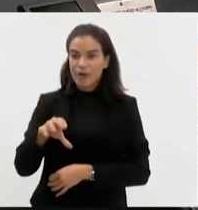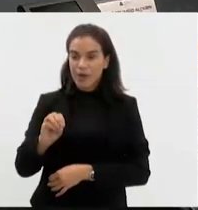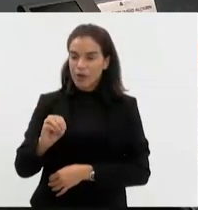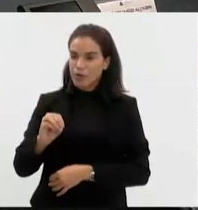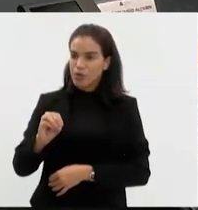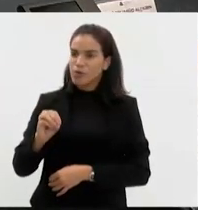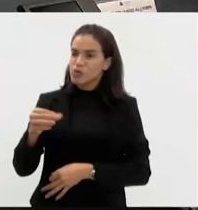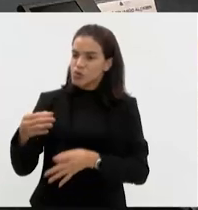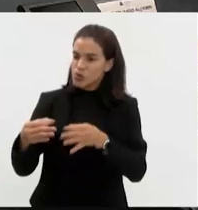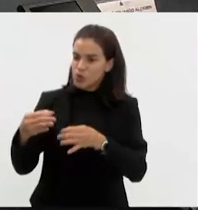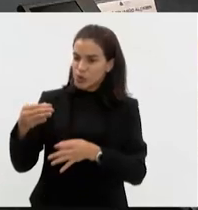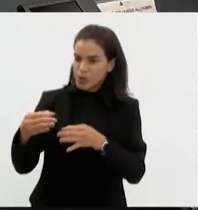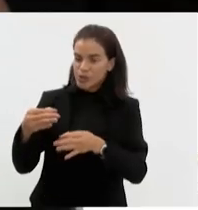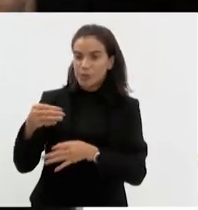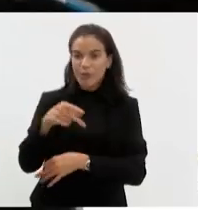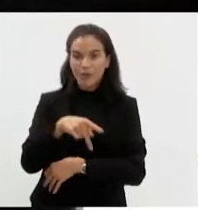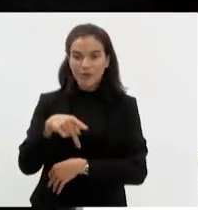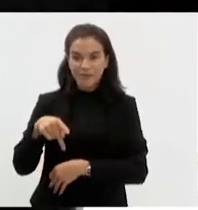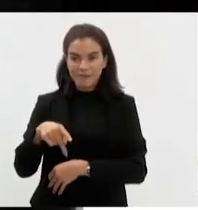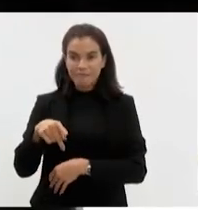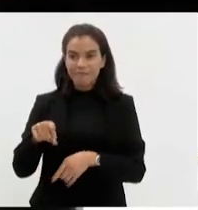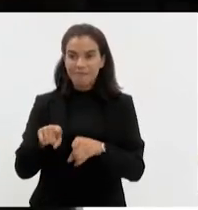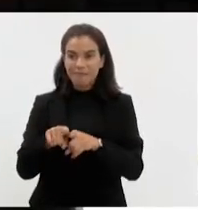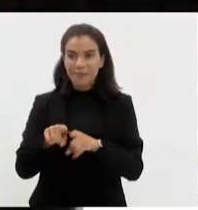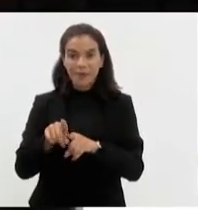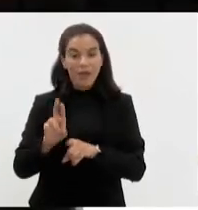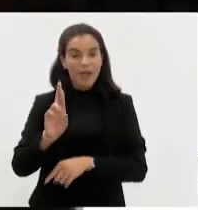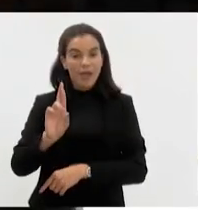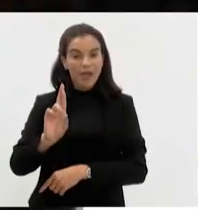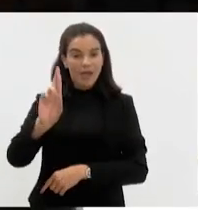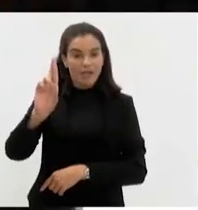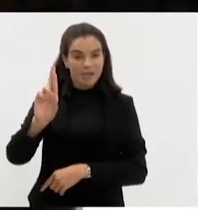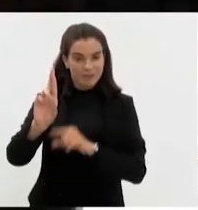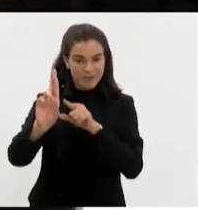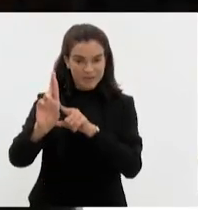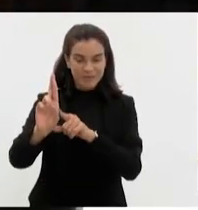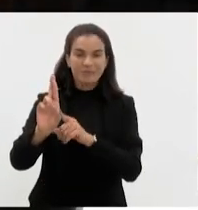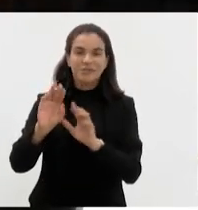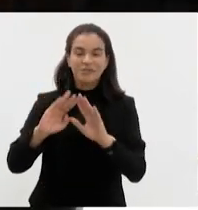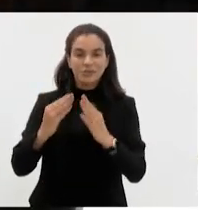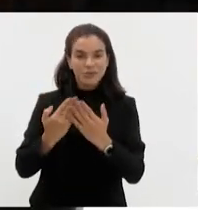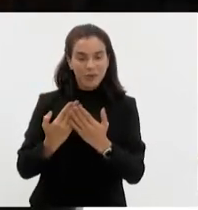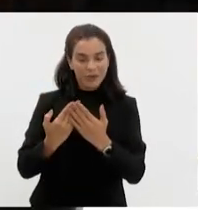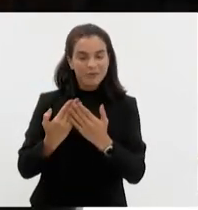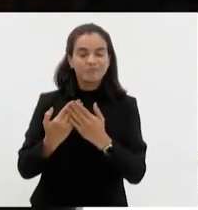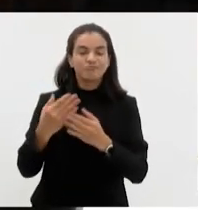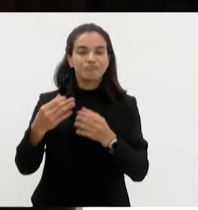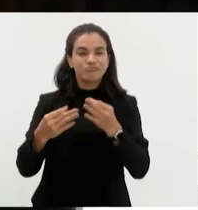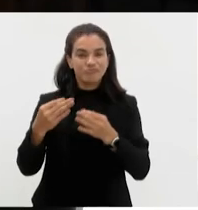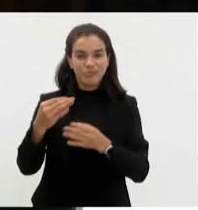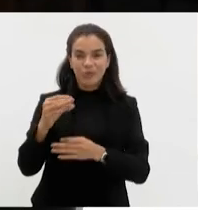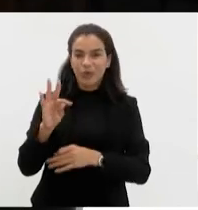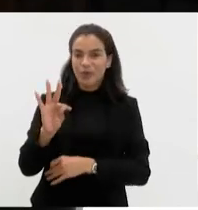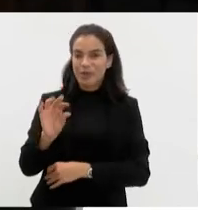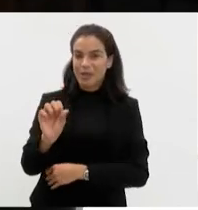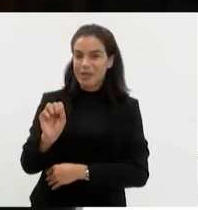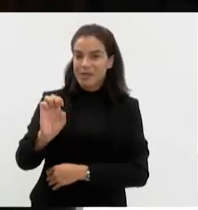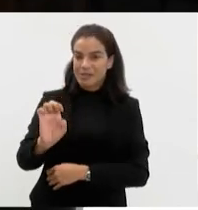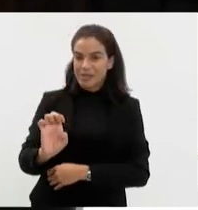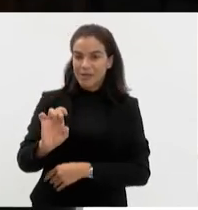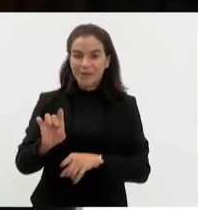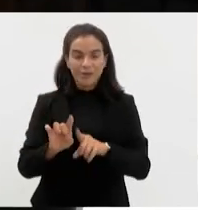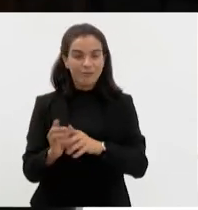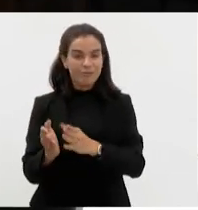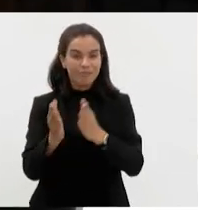Professor Ministro eh responsável pela Escola judiciária do TSE e ao seu lado Dr João